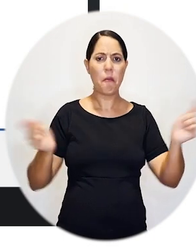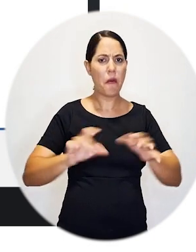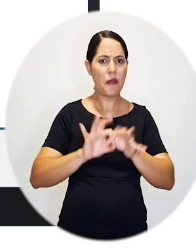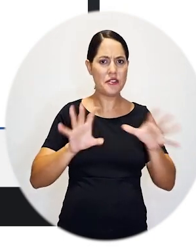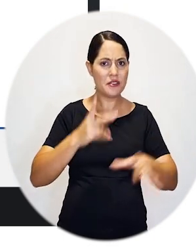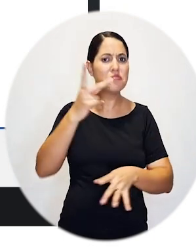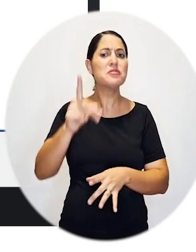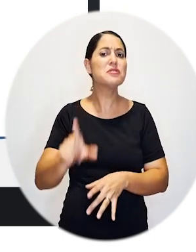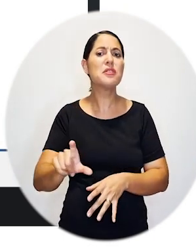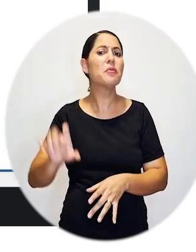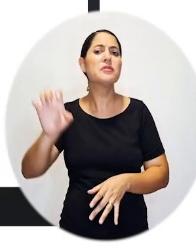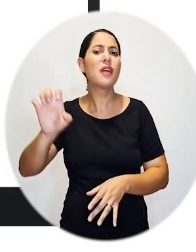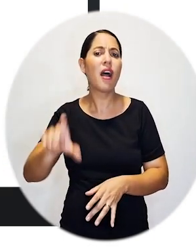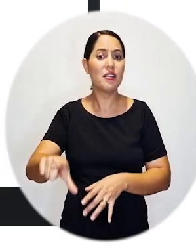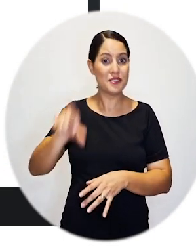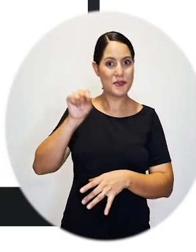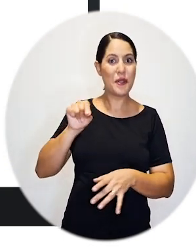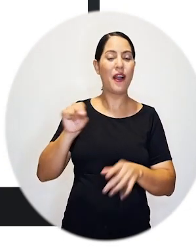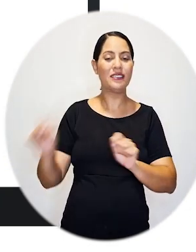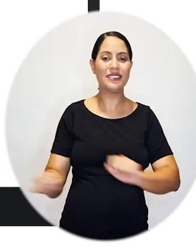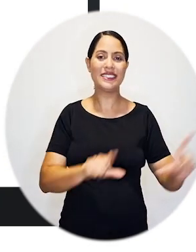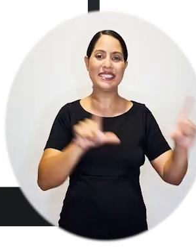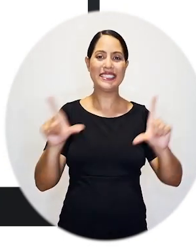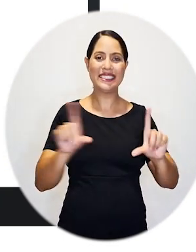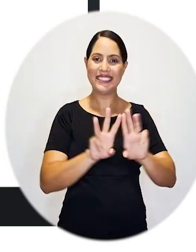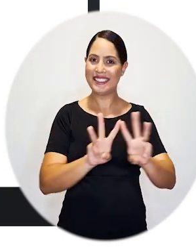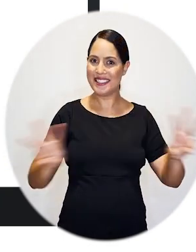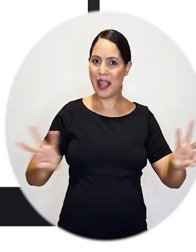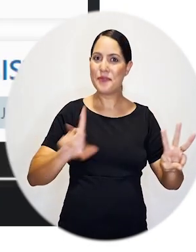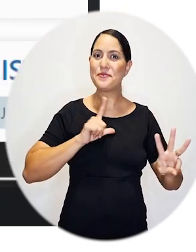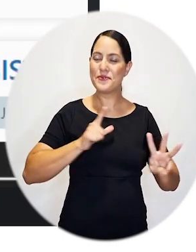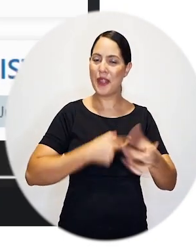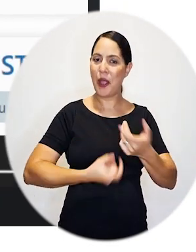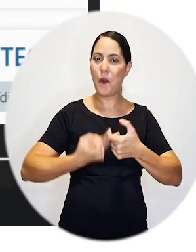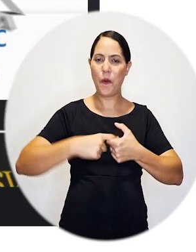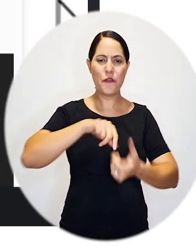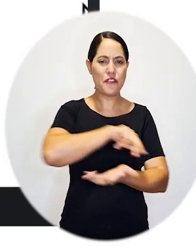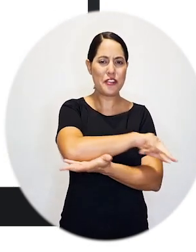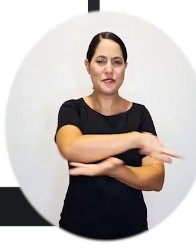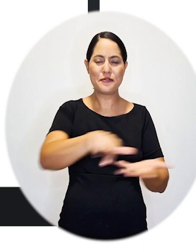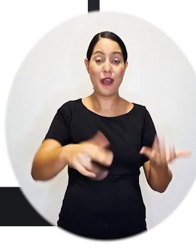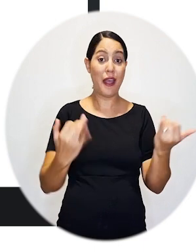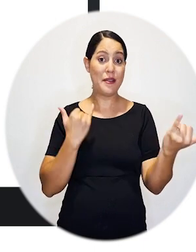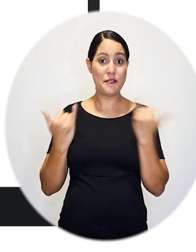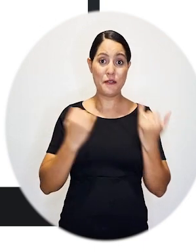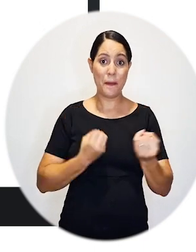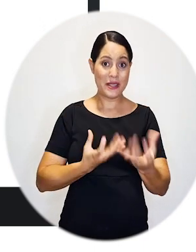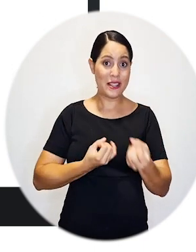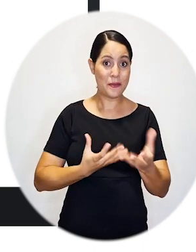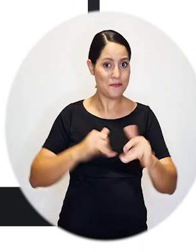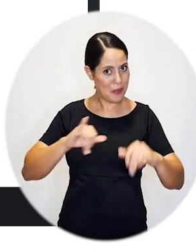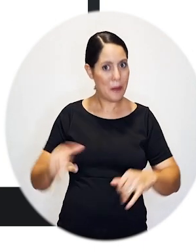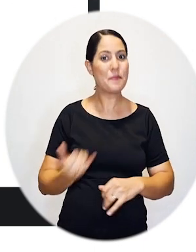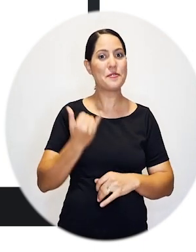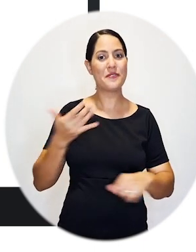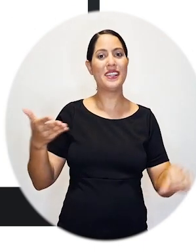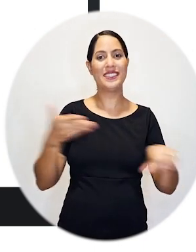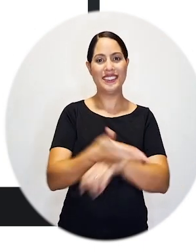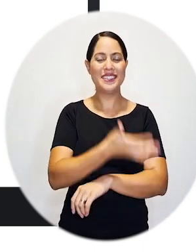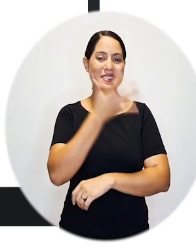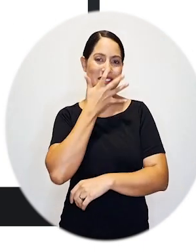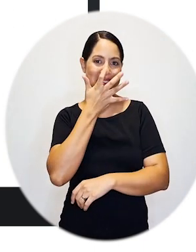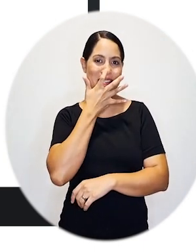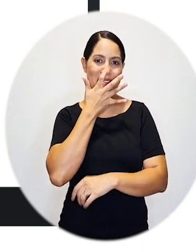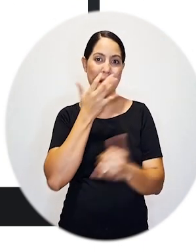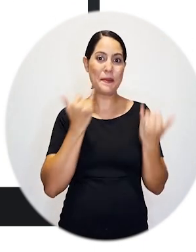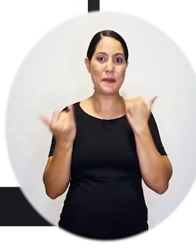do Distrito Federal. Escolha o estado de seu interesse e será transferido ao site, encontrando inúmeros convênios e informações.